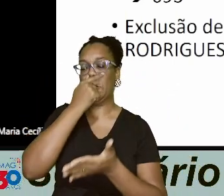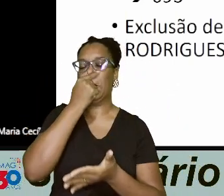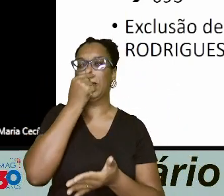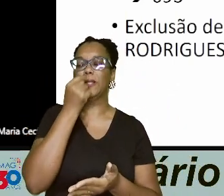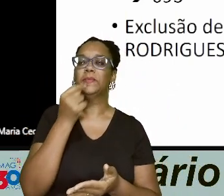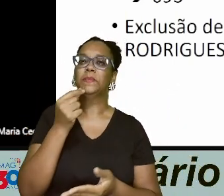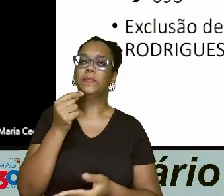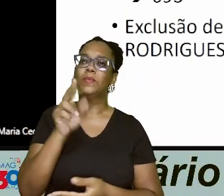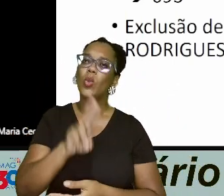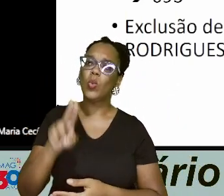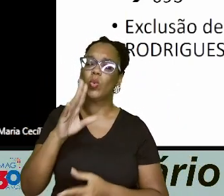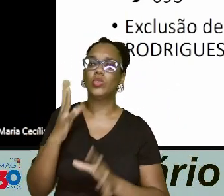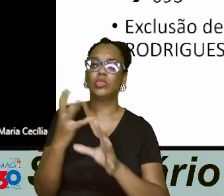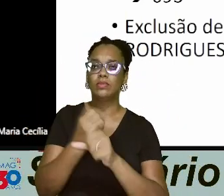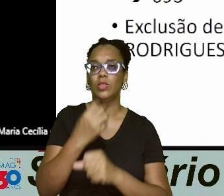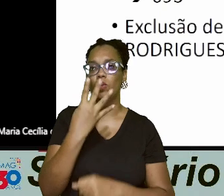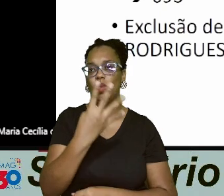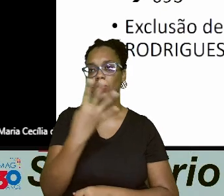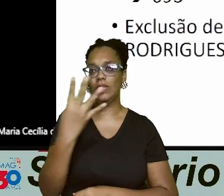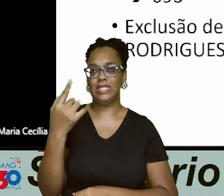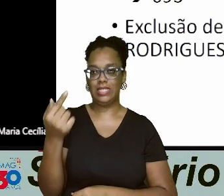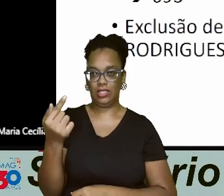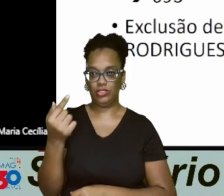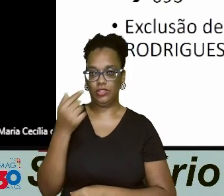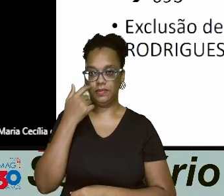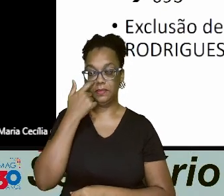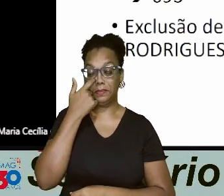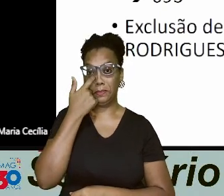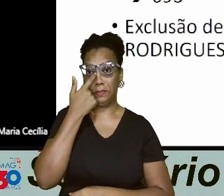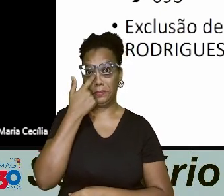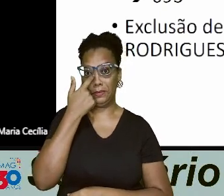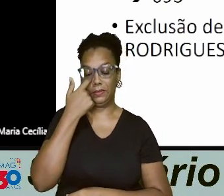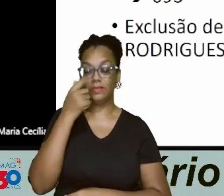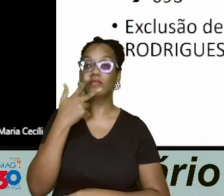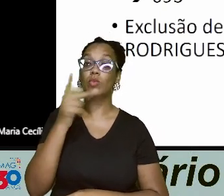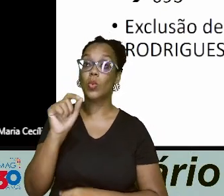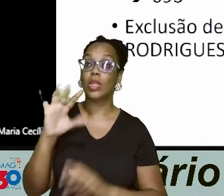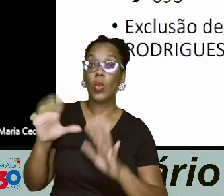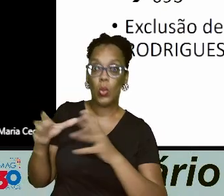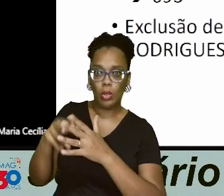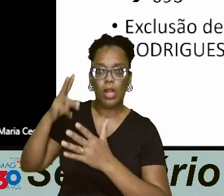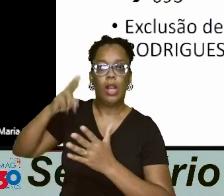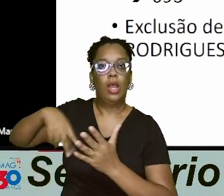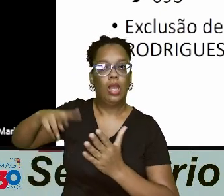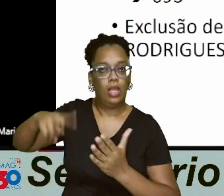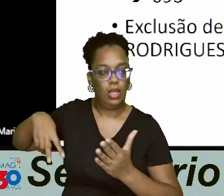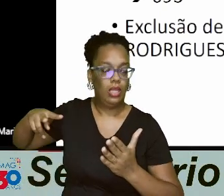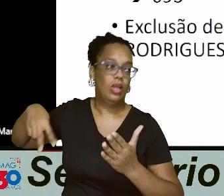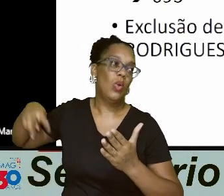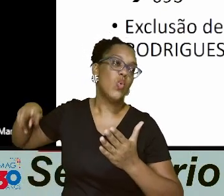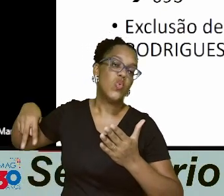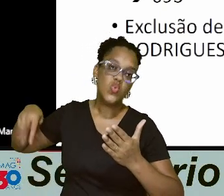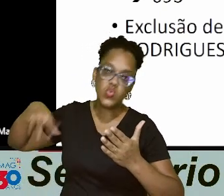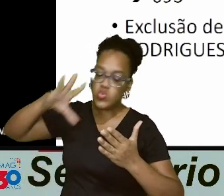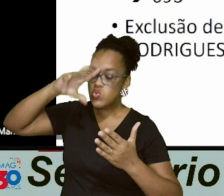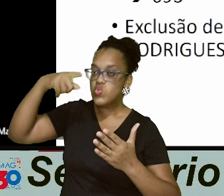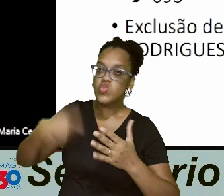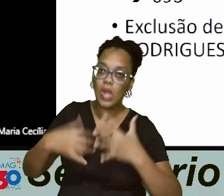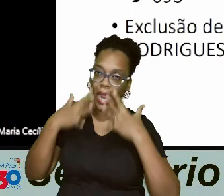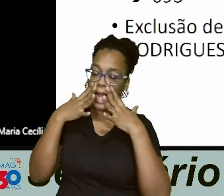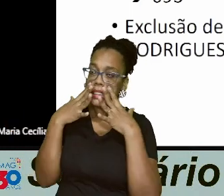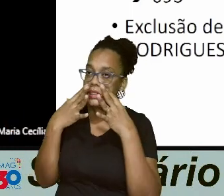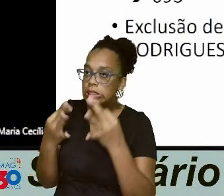o número de 447. Então, queria só dizer que esse grupo leu muitas decisões com muita atenção, de